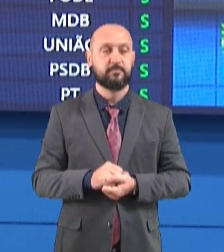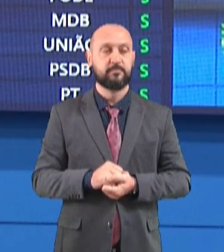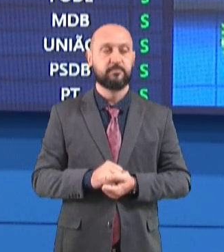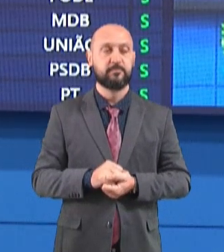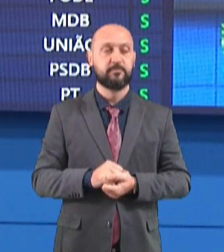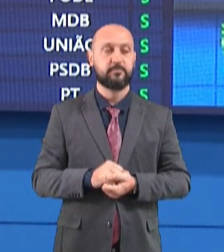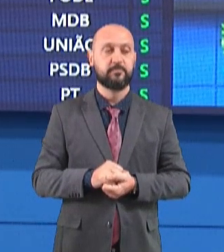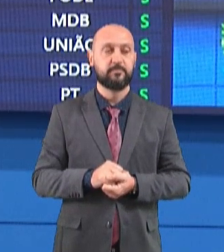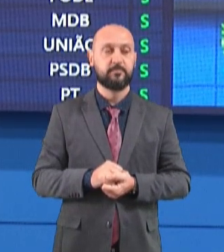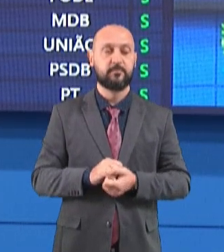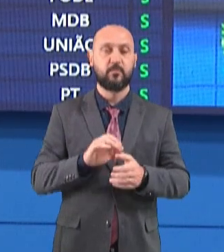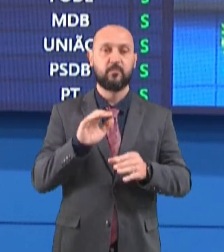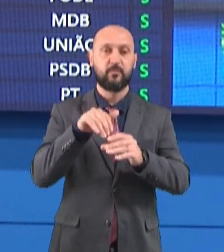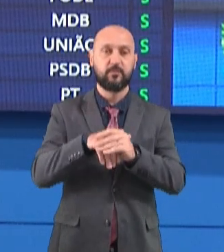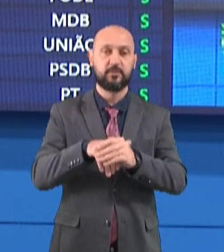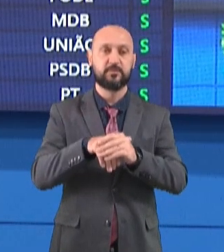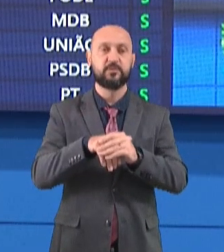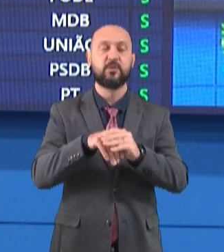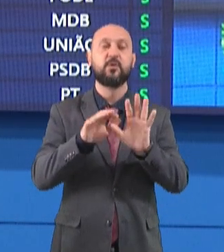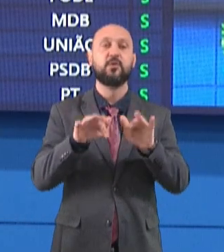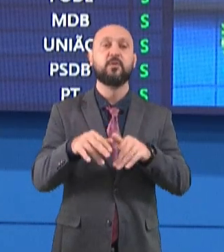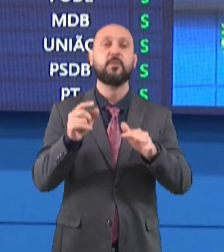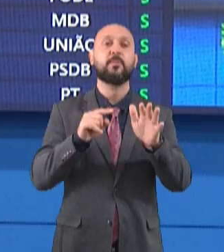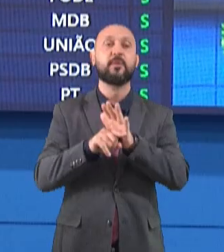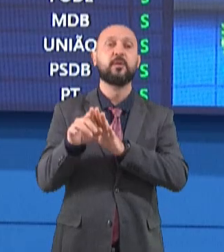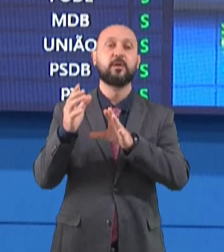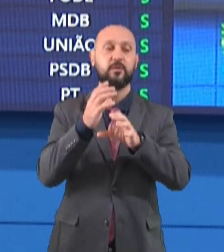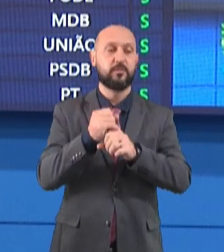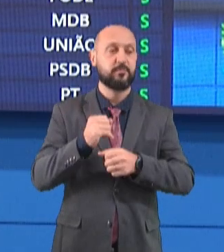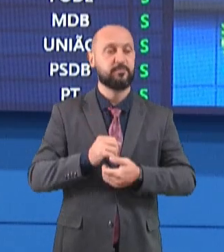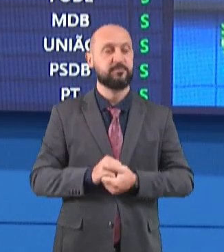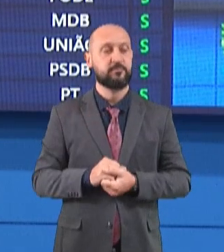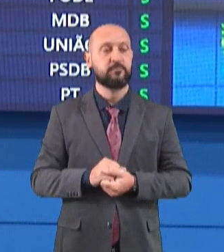Ainda em votação. Encerrada a votação, consulta o resultado.